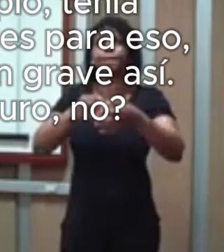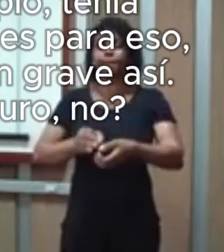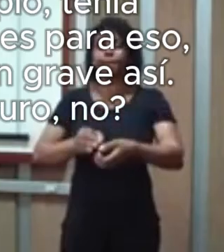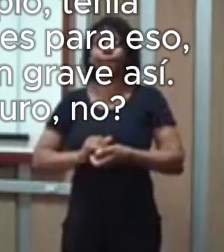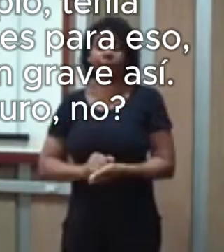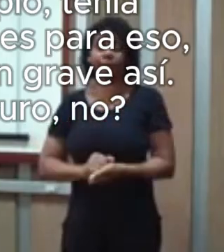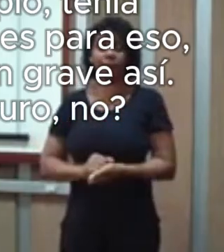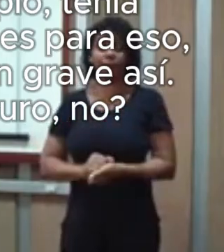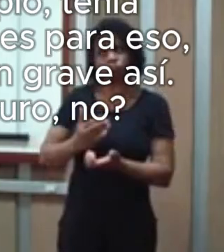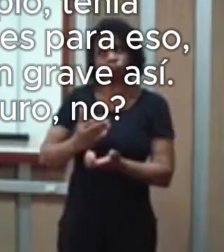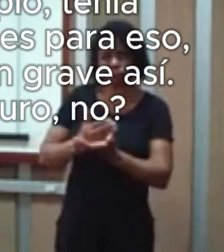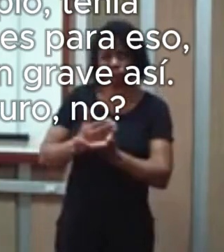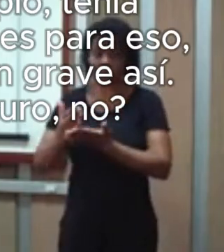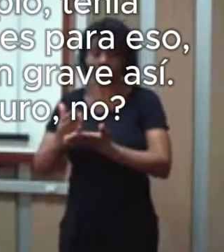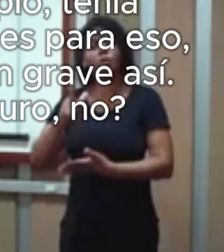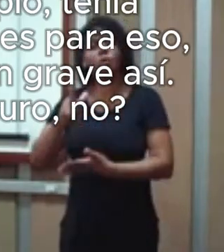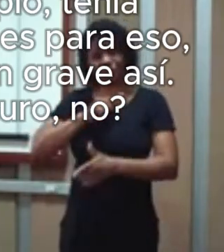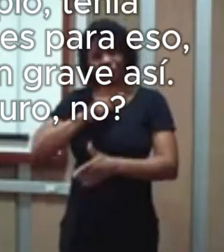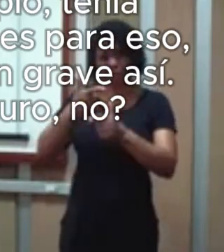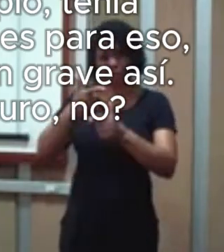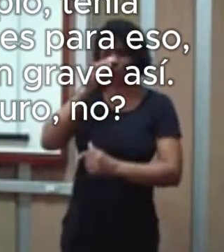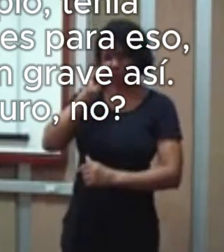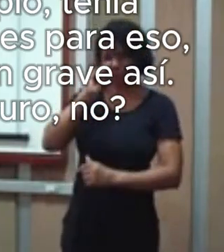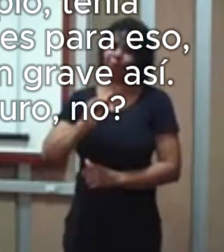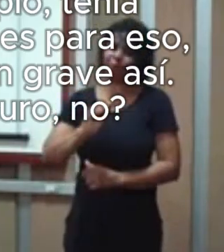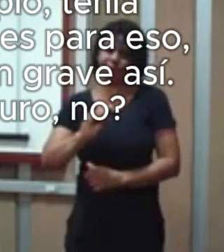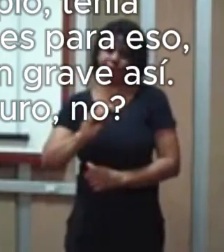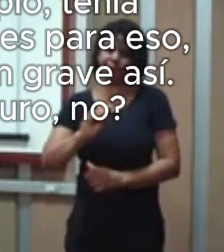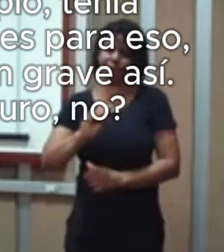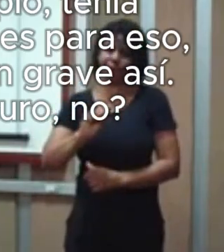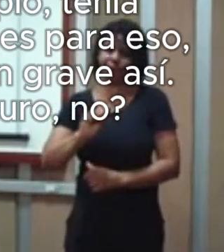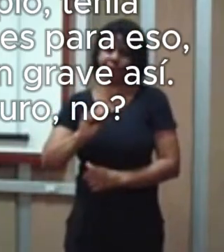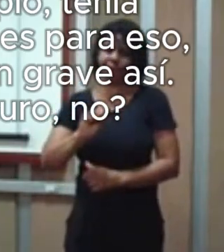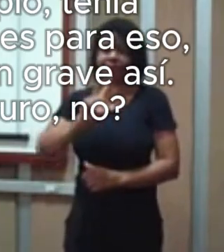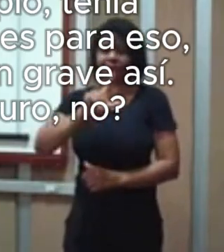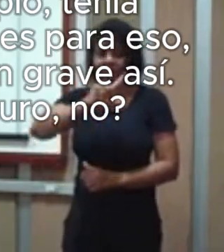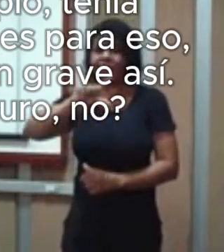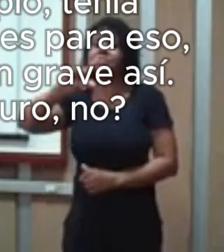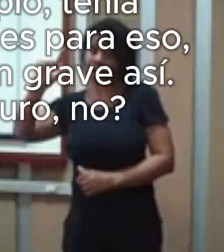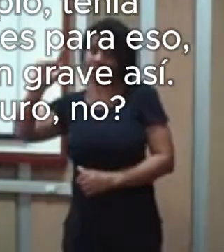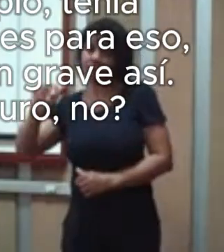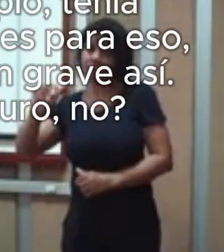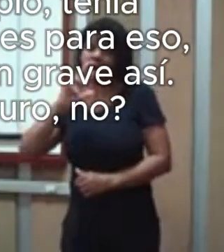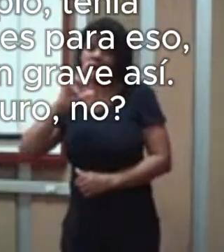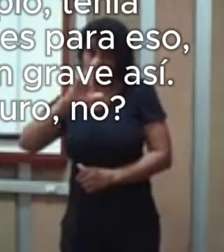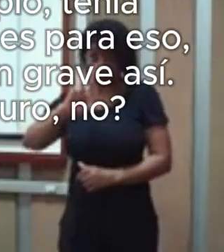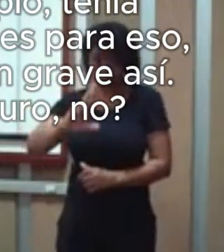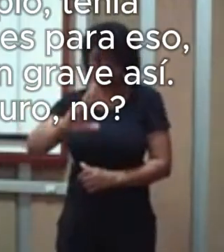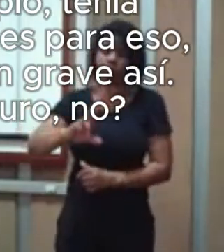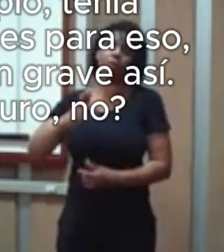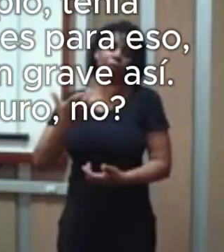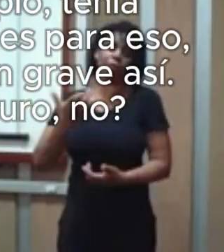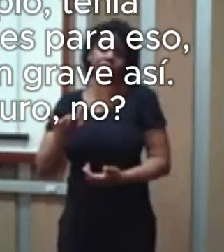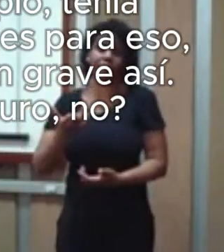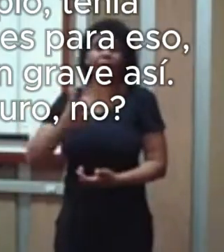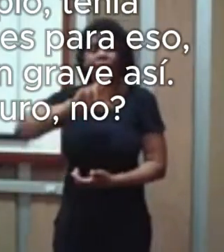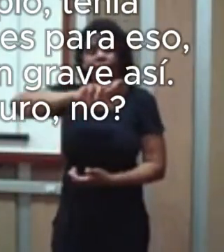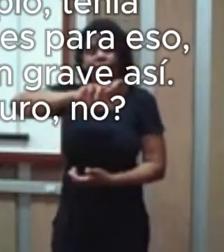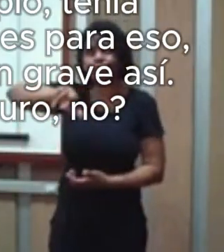quer dizer, a princípio, tinha problema de rejeição. Você tinha que fazer imunossupressão. Tem saídas para isso. As mesenquimais não